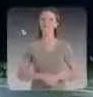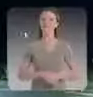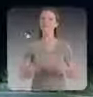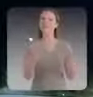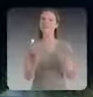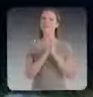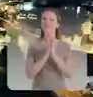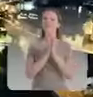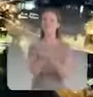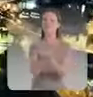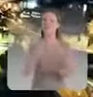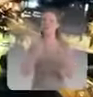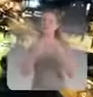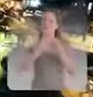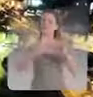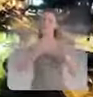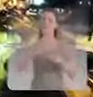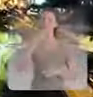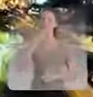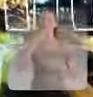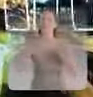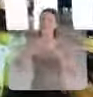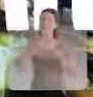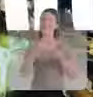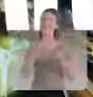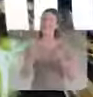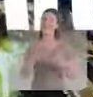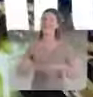jeito. Então, meus queridos, deixa o Jean